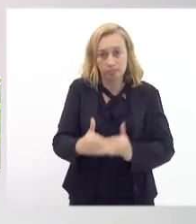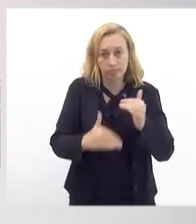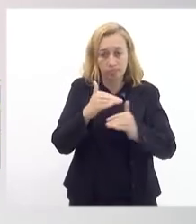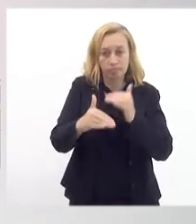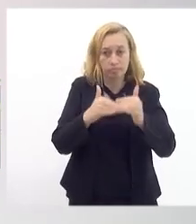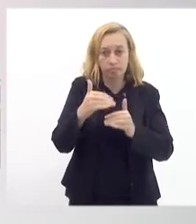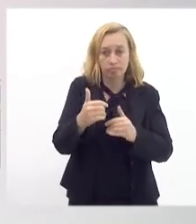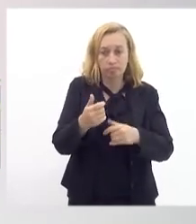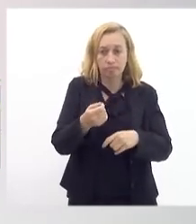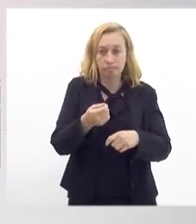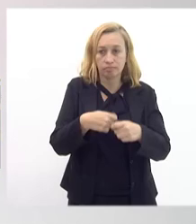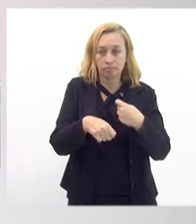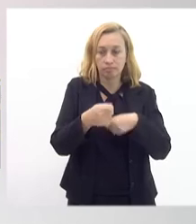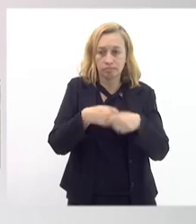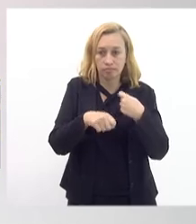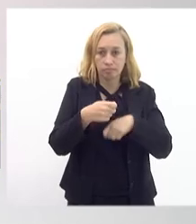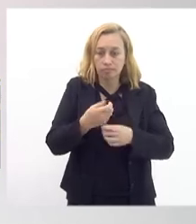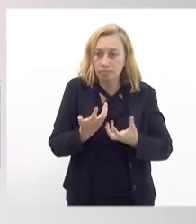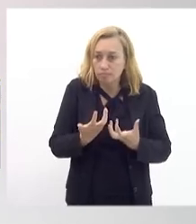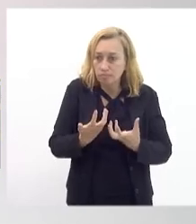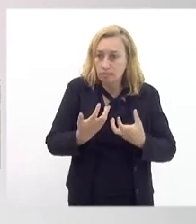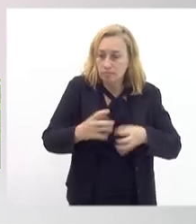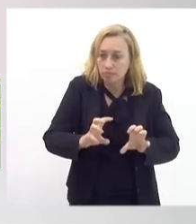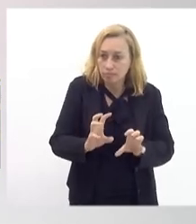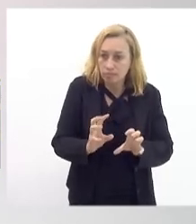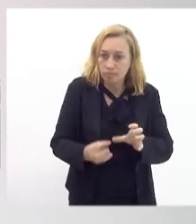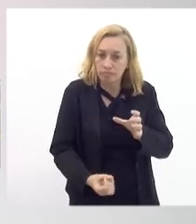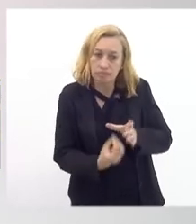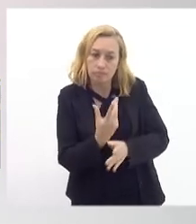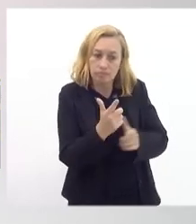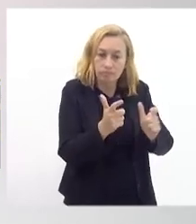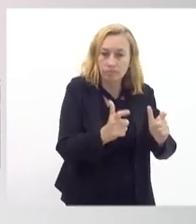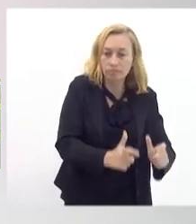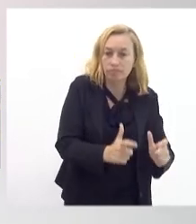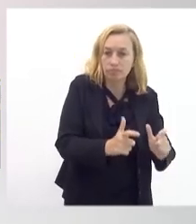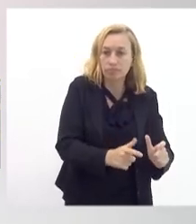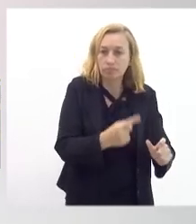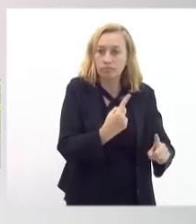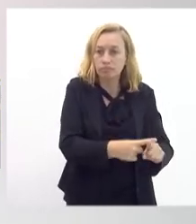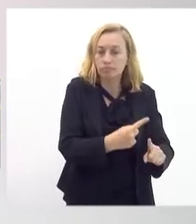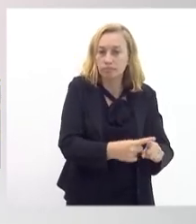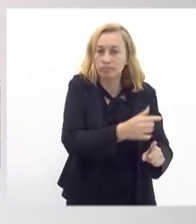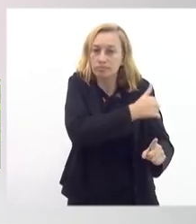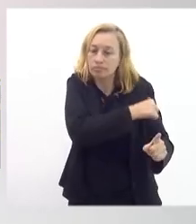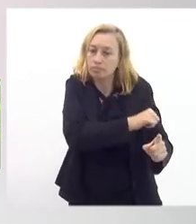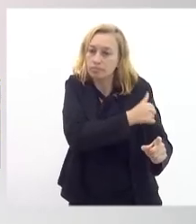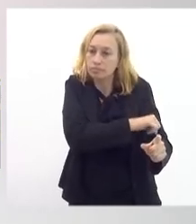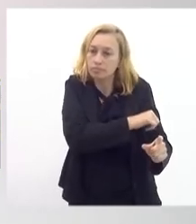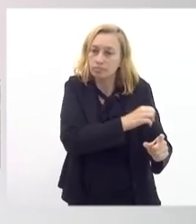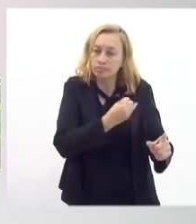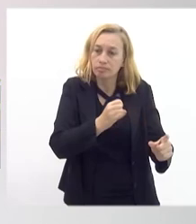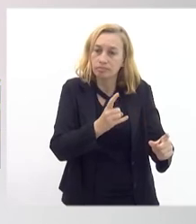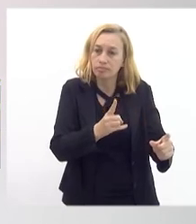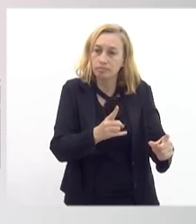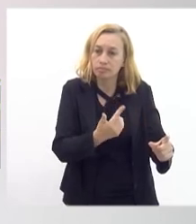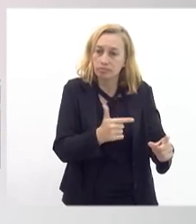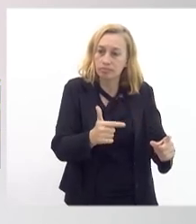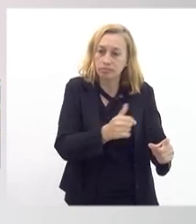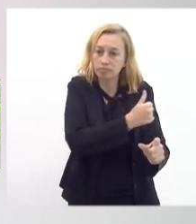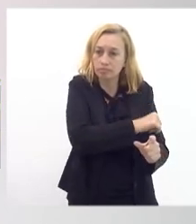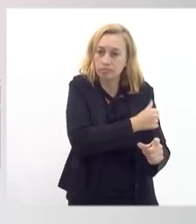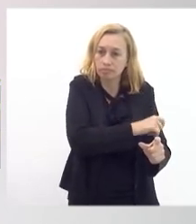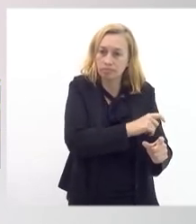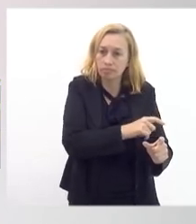econômico não tá querendo que implante ali porque o Rio de Janeiro se não implantar Ali vai ter